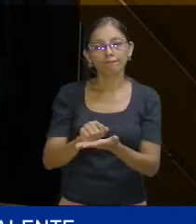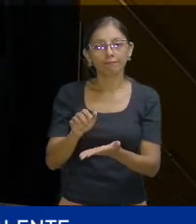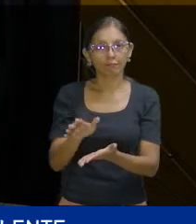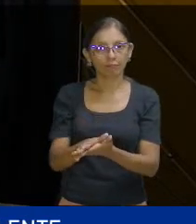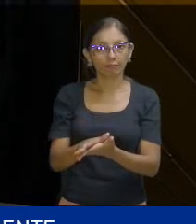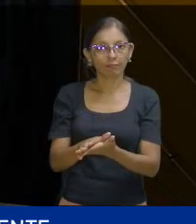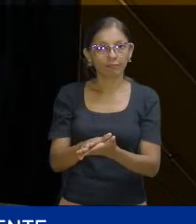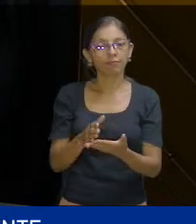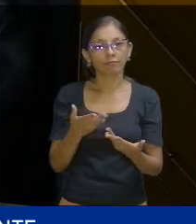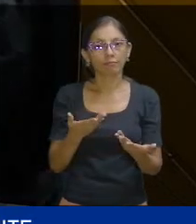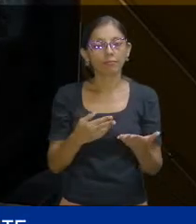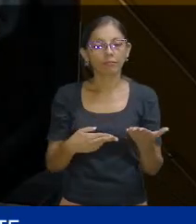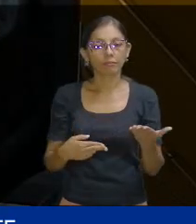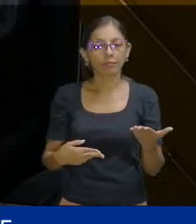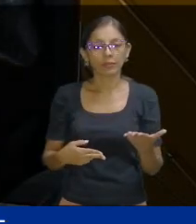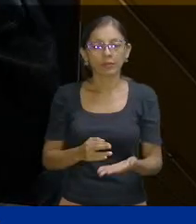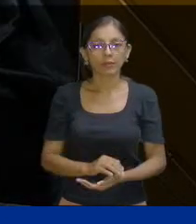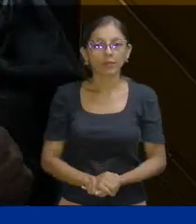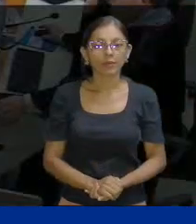O relatório, senhor presidente.